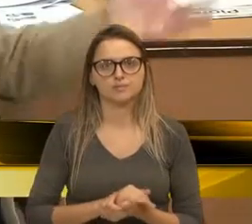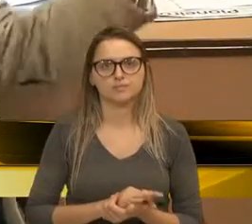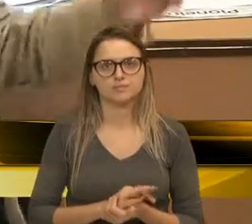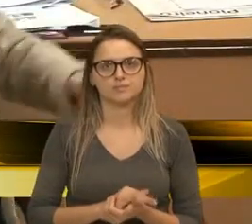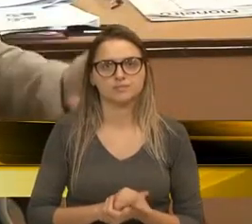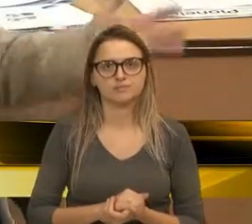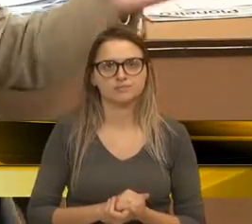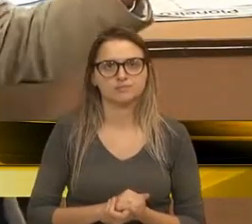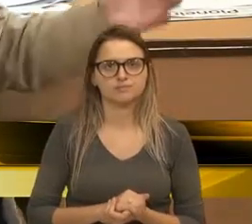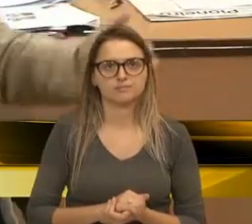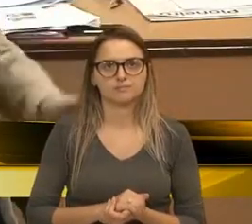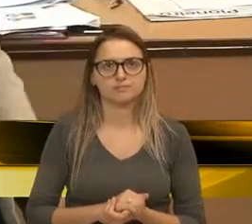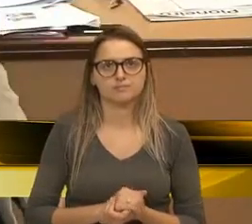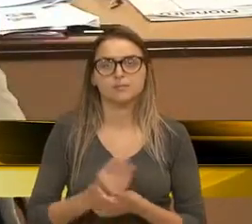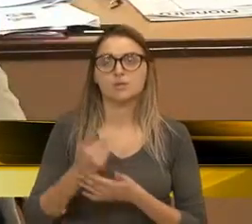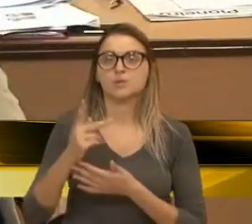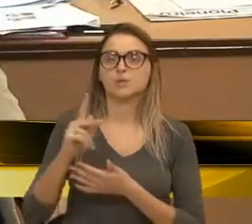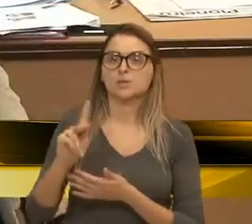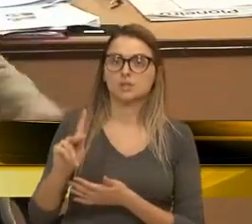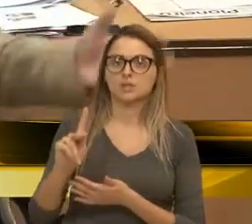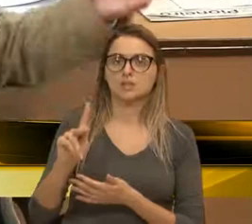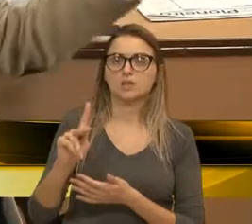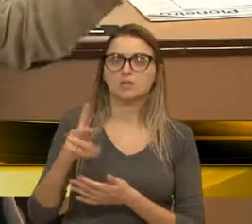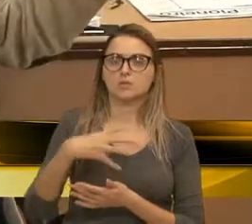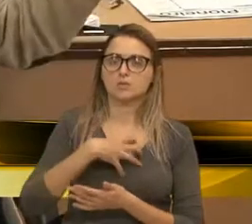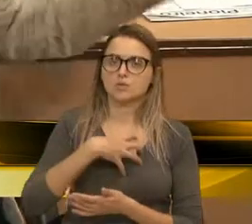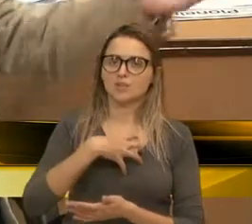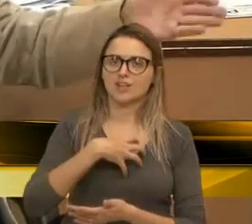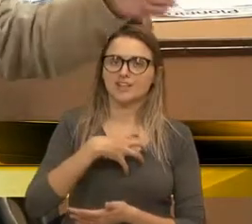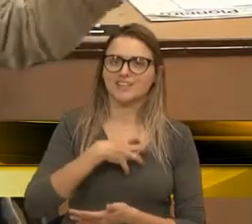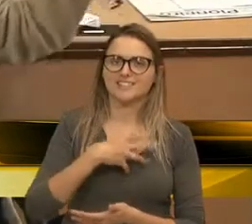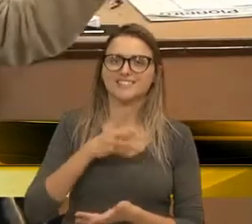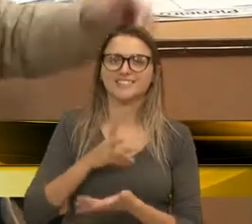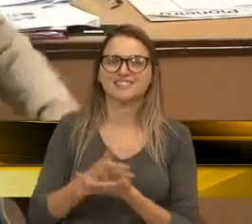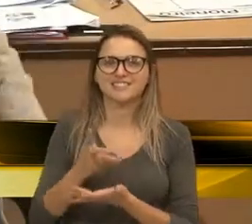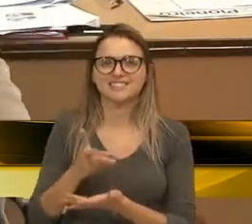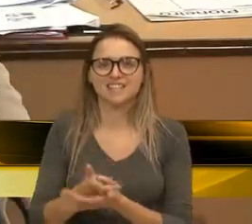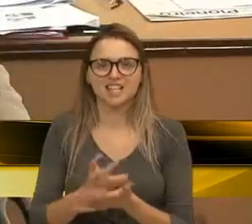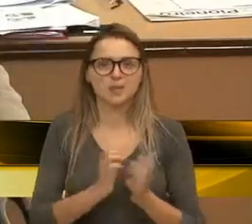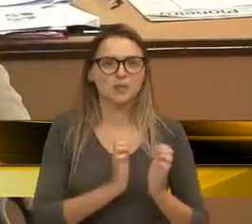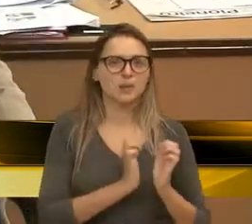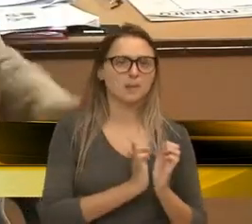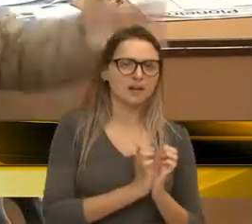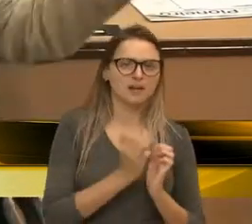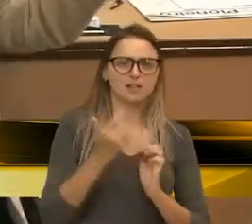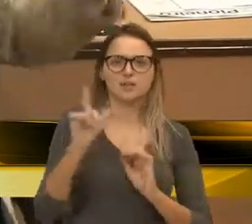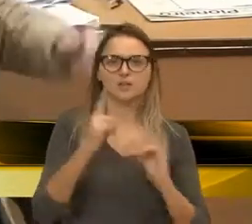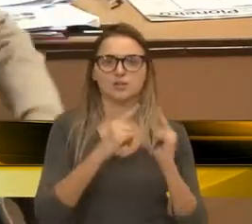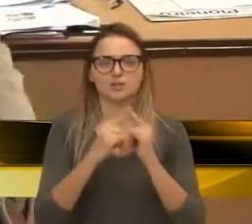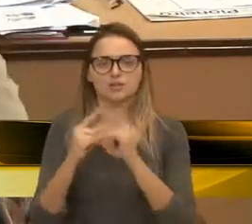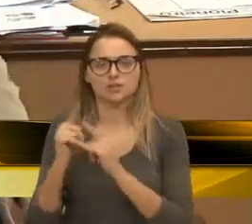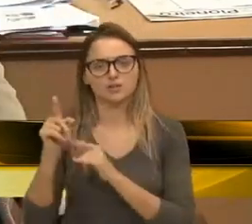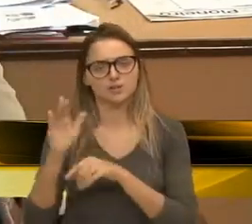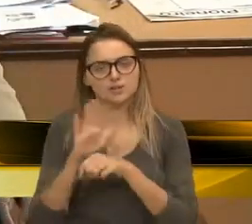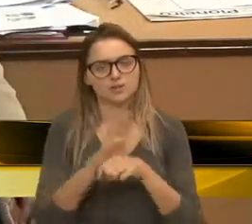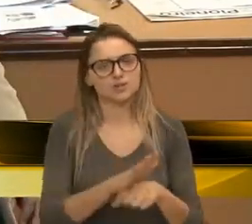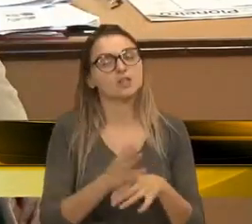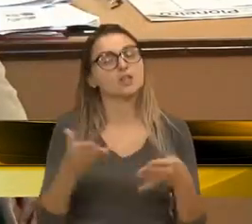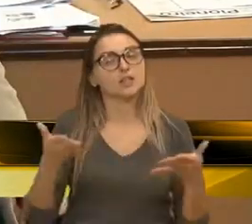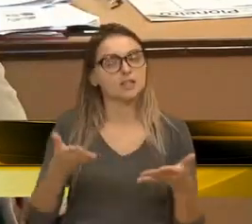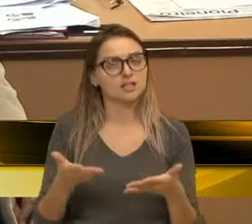vejo assim a tua situação sempre, a PA e outras entidades, e hoje novamente